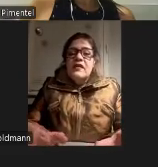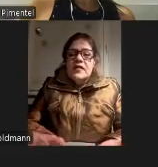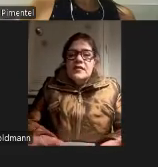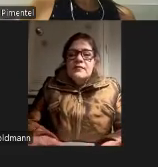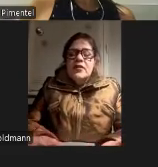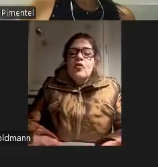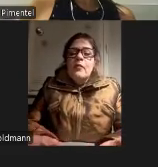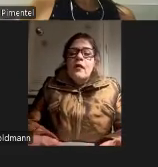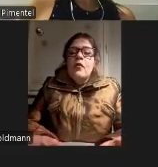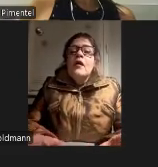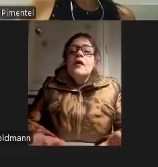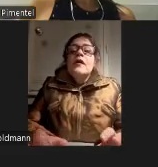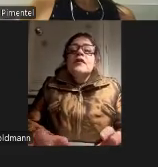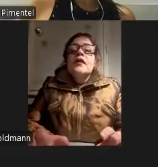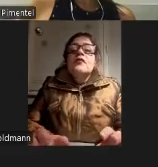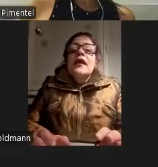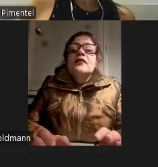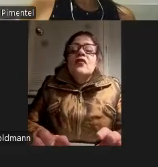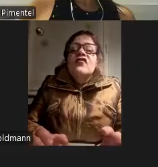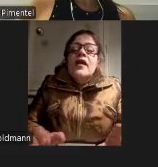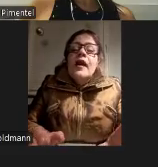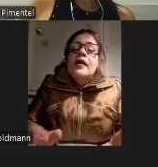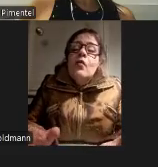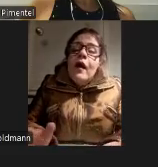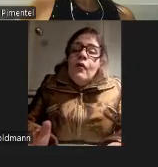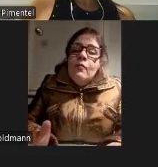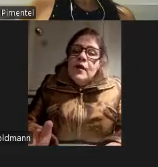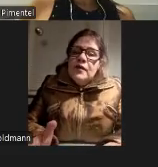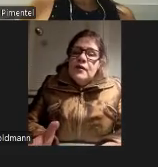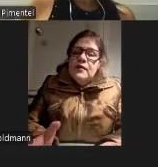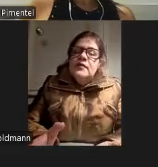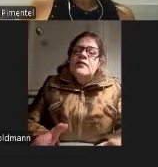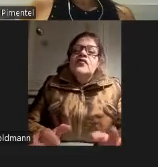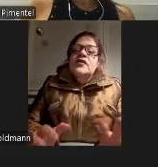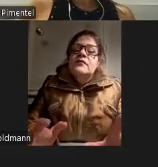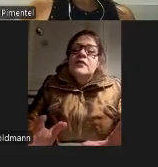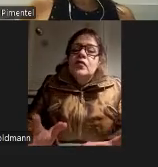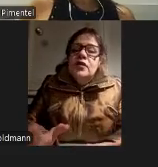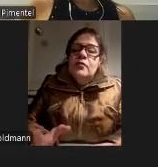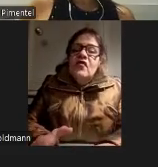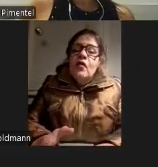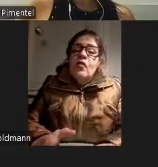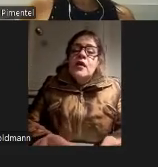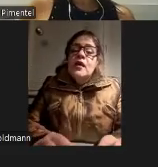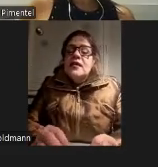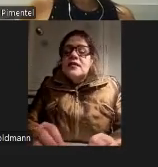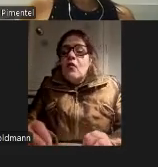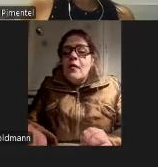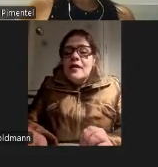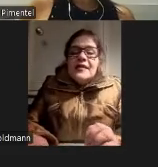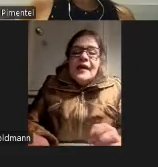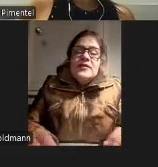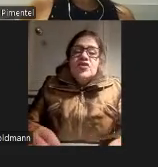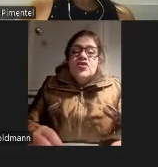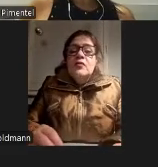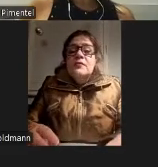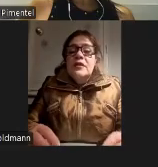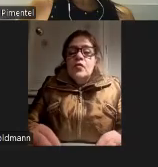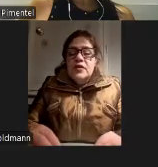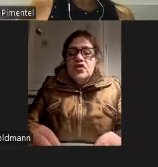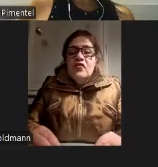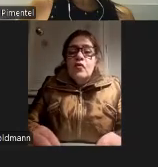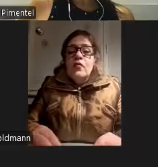for envelhecimento normal, eu tenho que atrofiar igualmente. Fui diminuindo o meu volume. Se algumas áreas